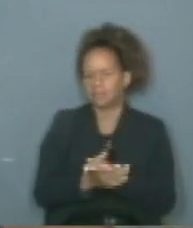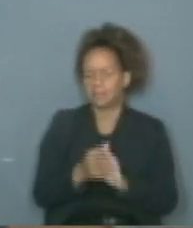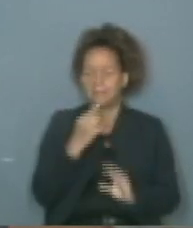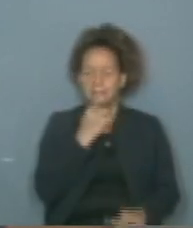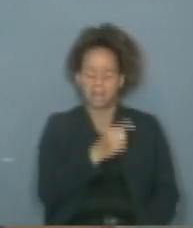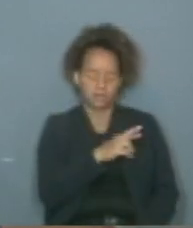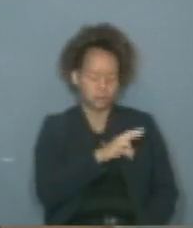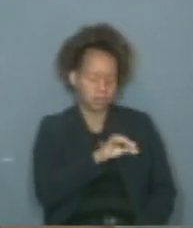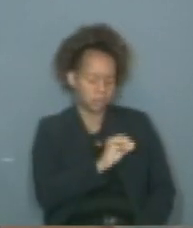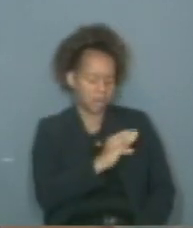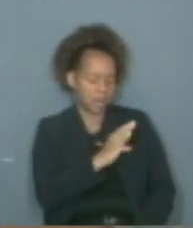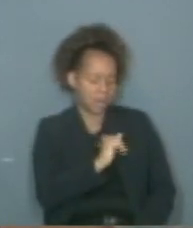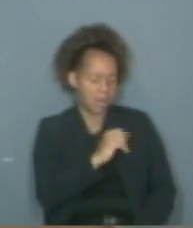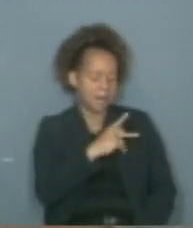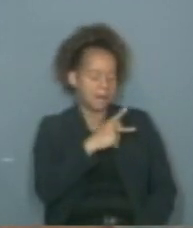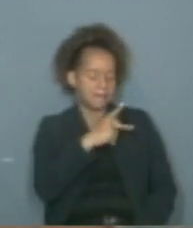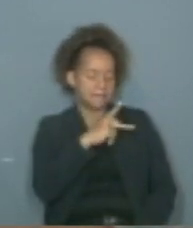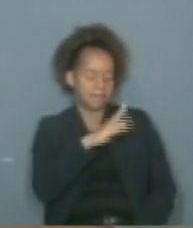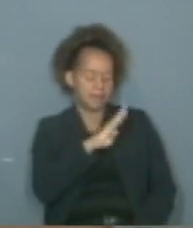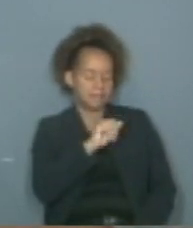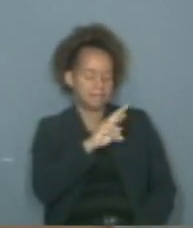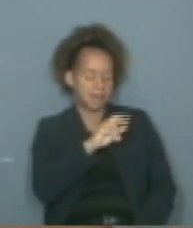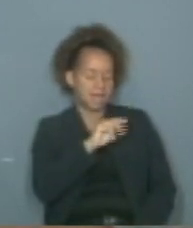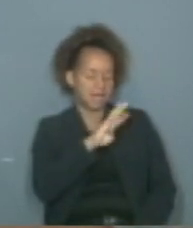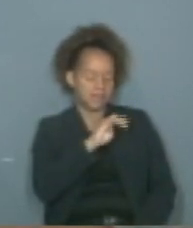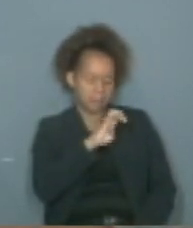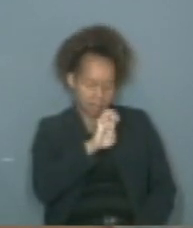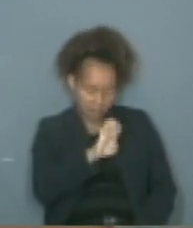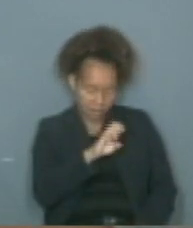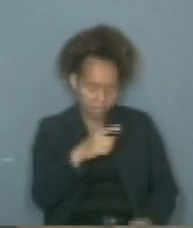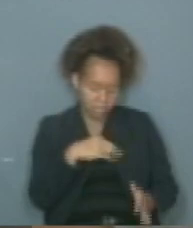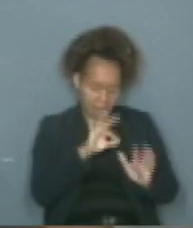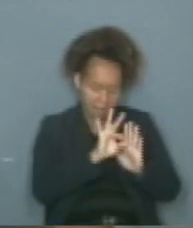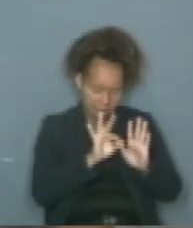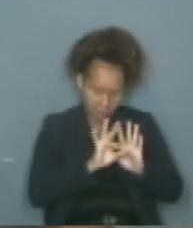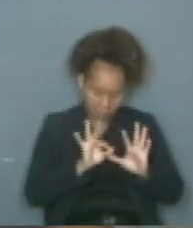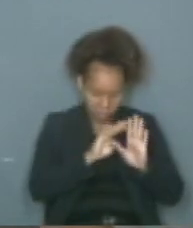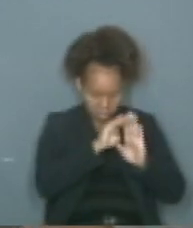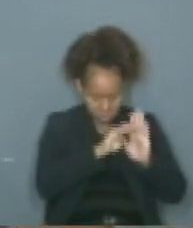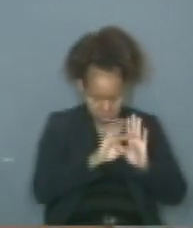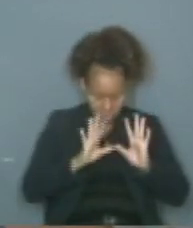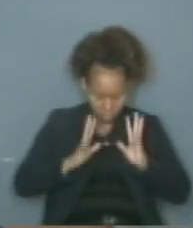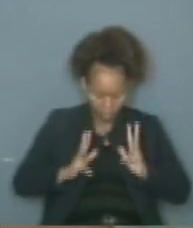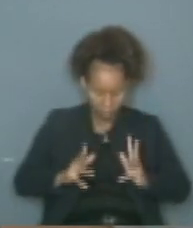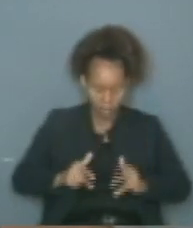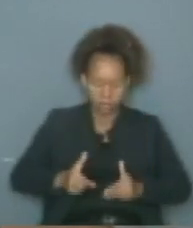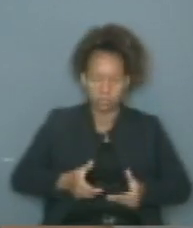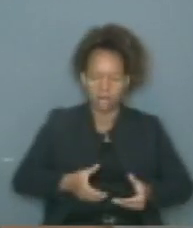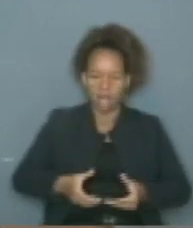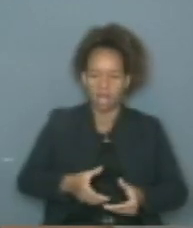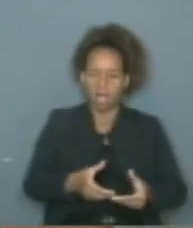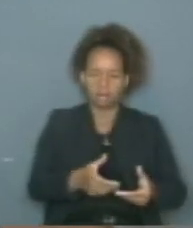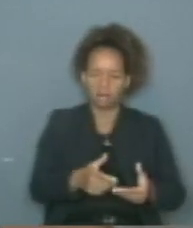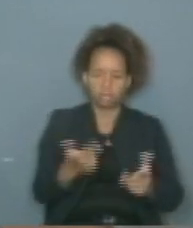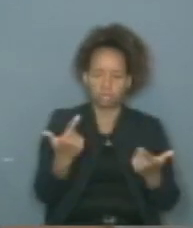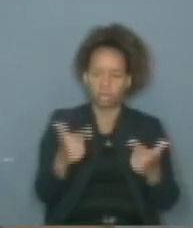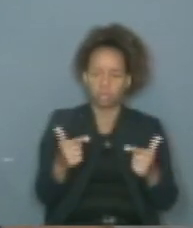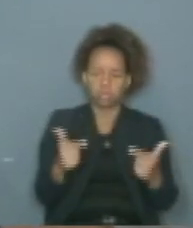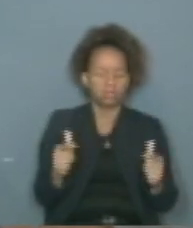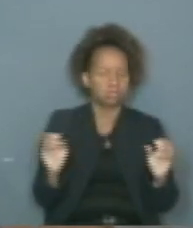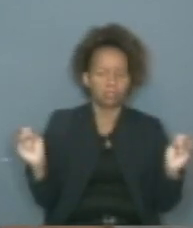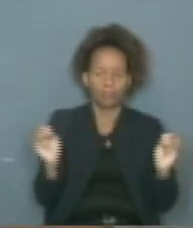Rio Capibaribe, risco de alagamento, plano de drenagem que nunca existiu. Nada